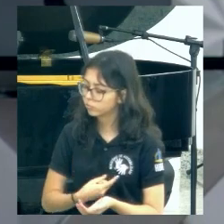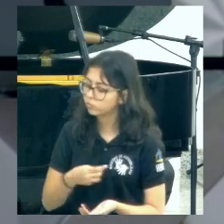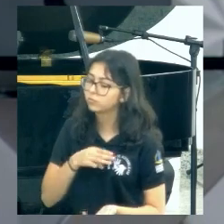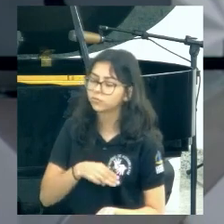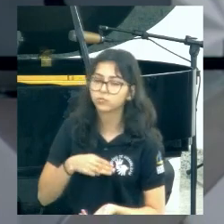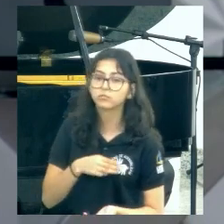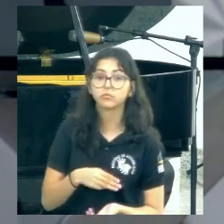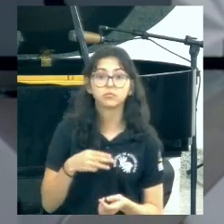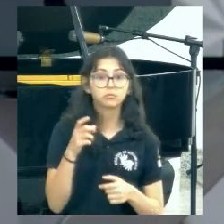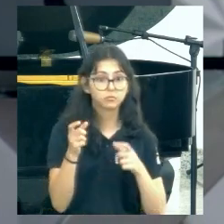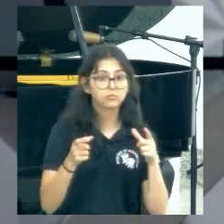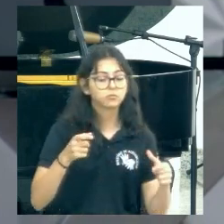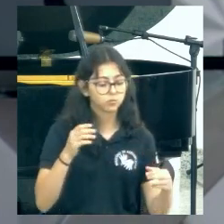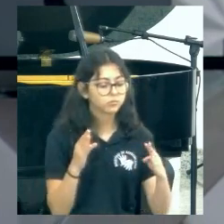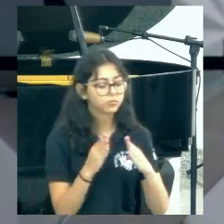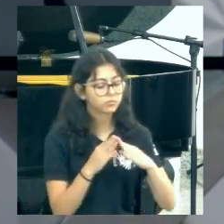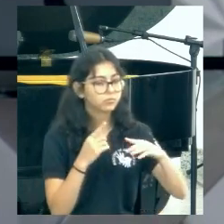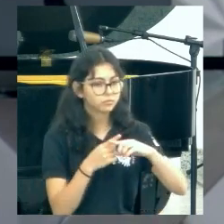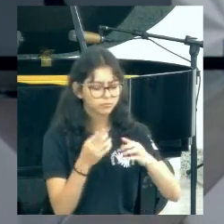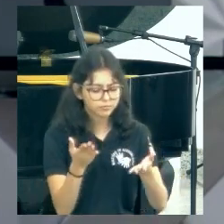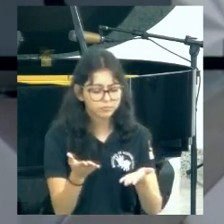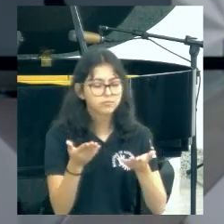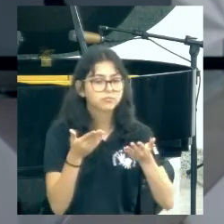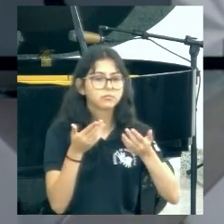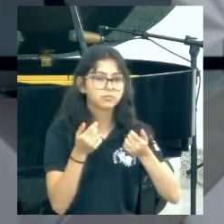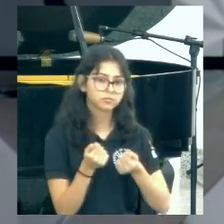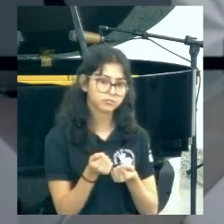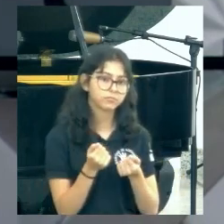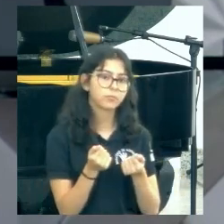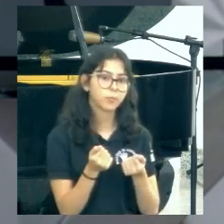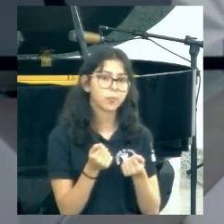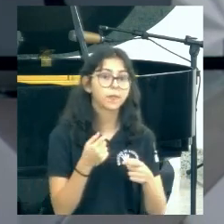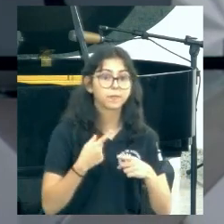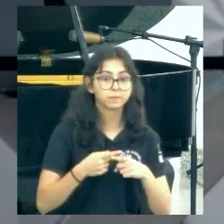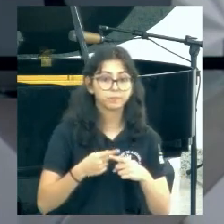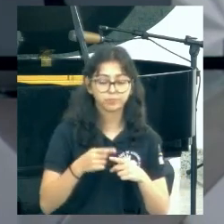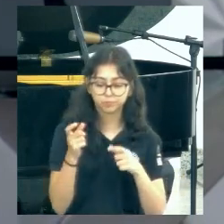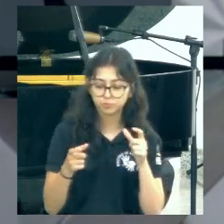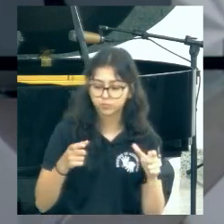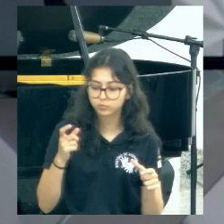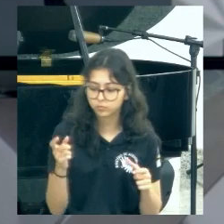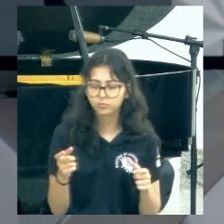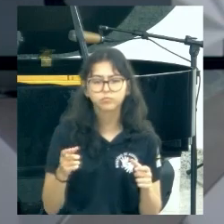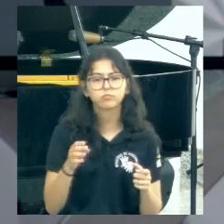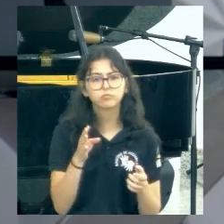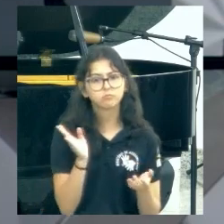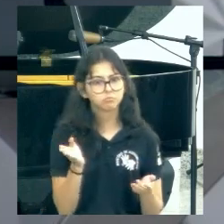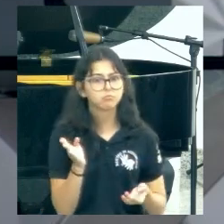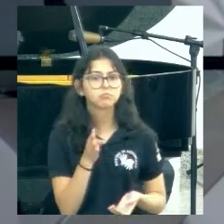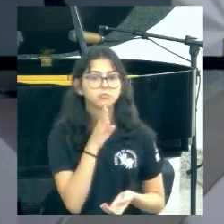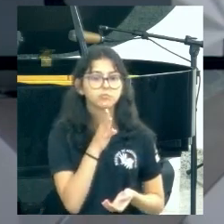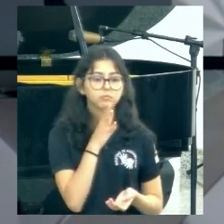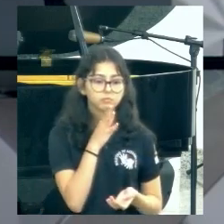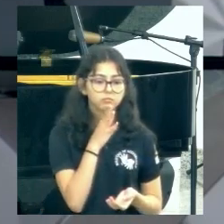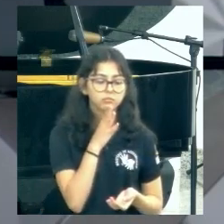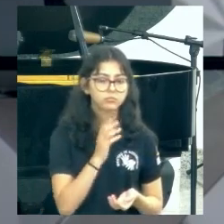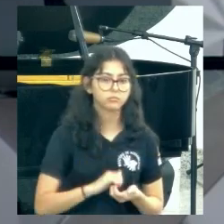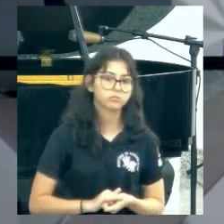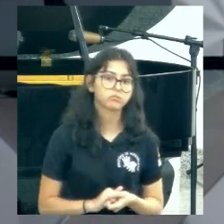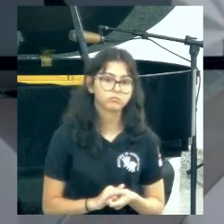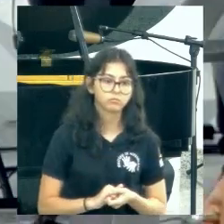pudessem hospedá-lo. E Paulo diz, eu não sou estranho, vocês me conhecem, será que alguém vai precisar me apresentar a você? Quando foi que